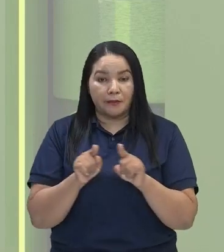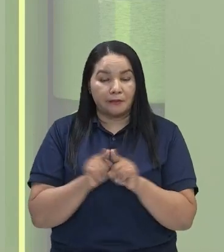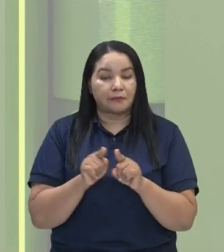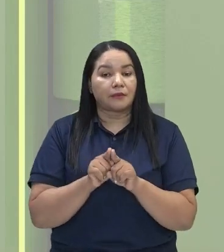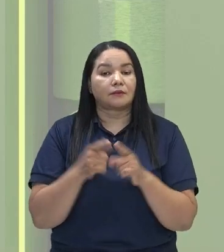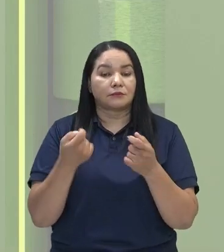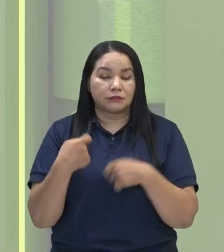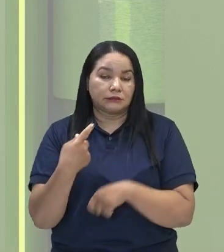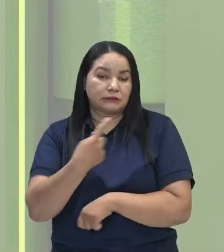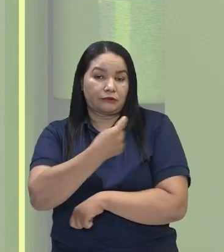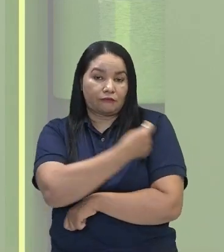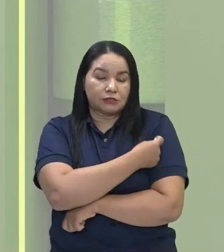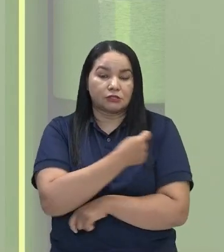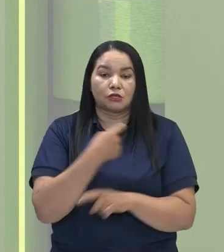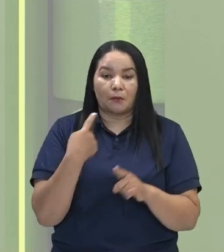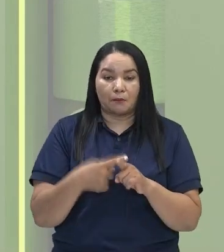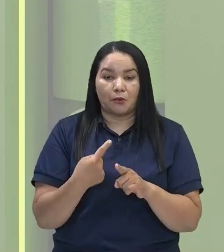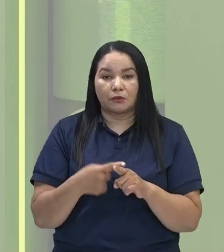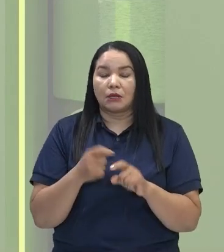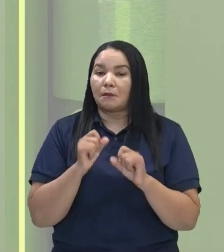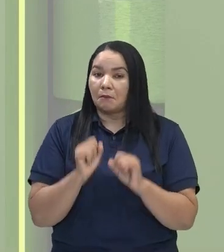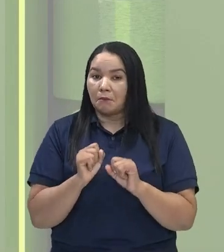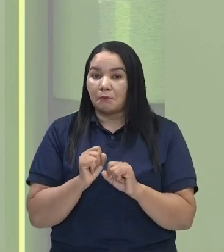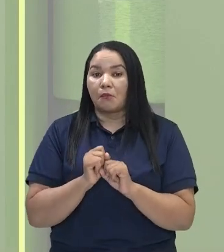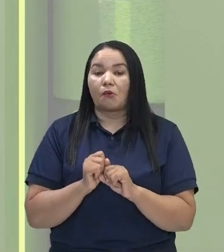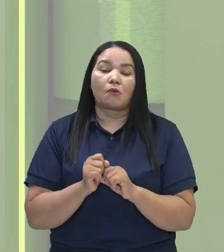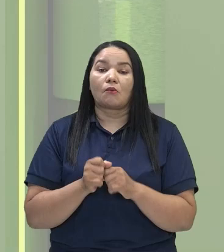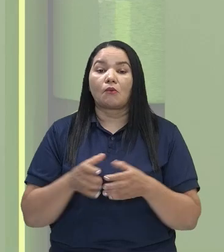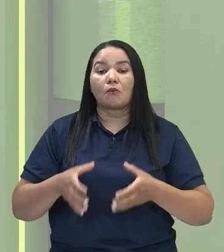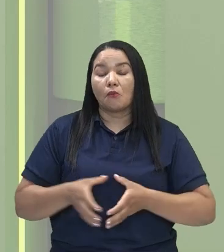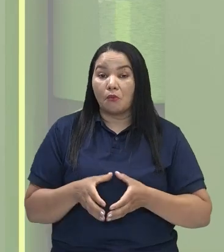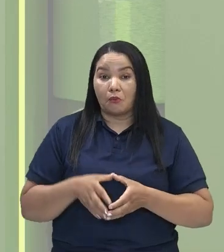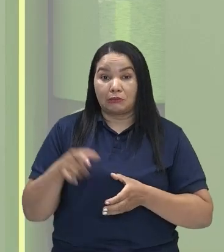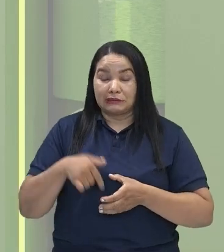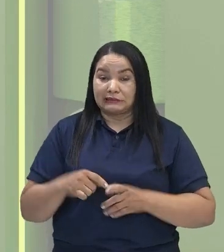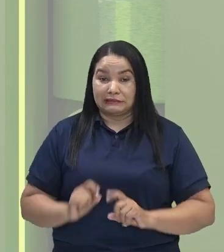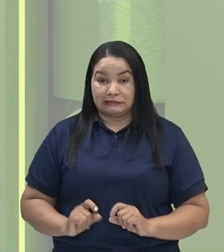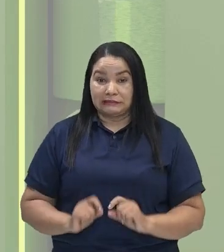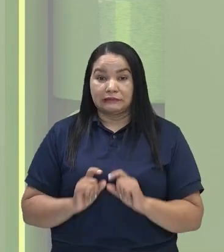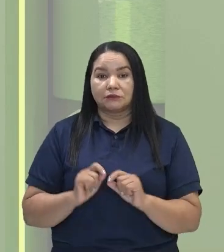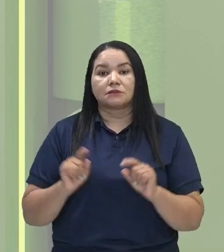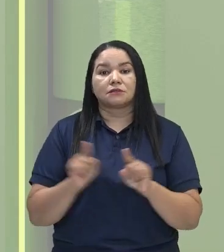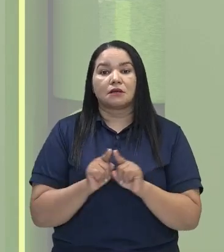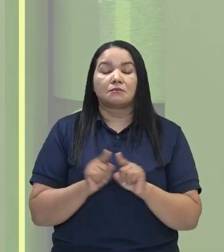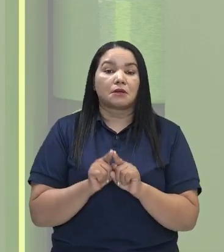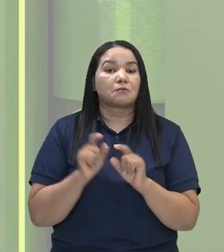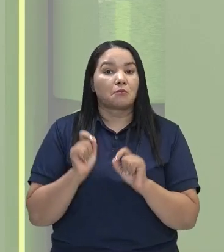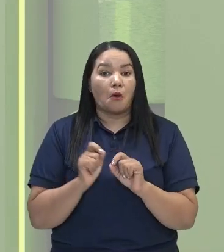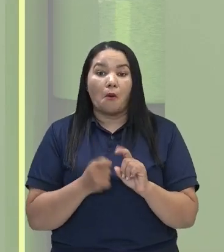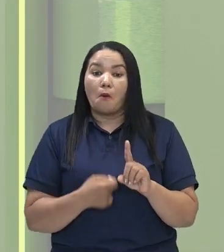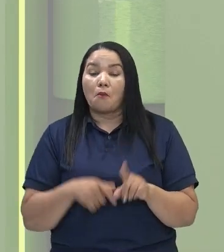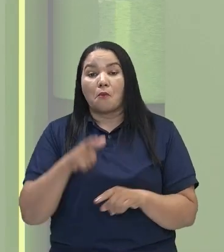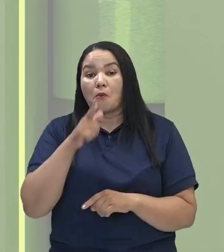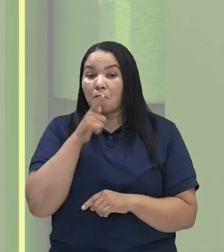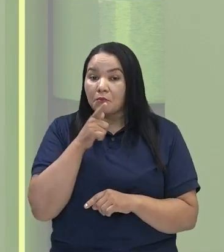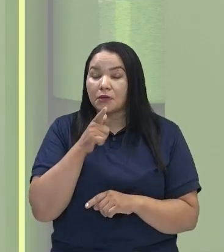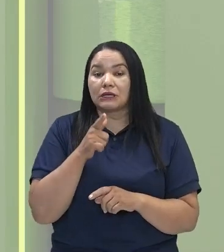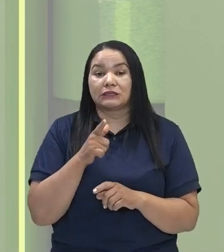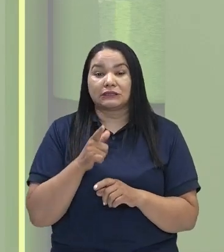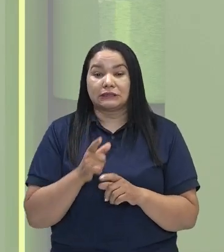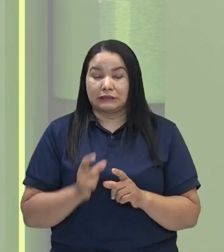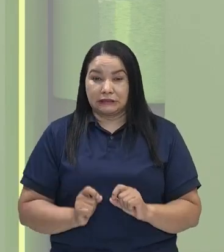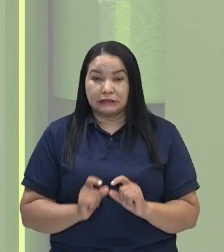porque ele causa câncer de colo de útero, mas causa também câncer no pênis,